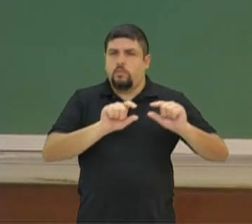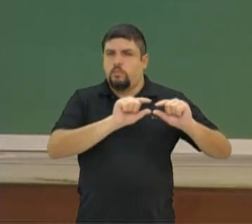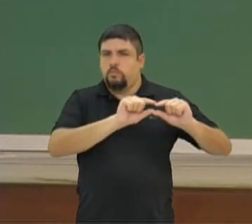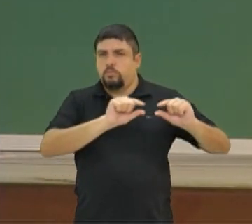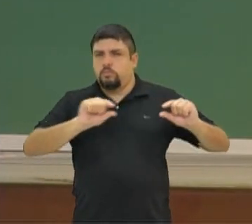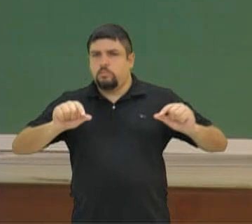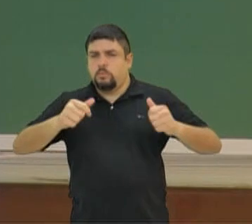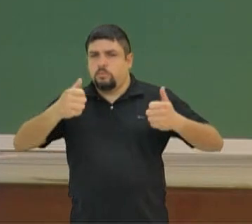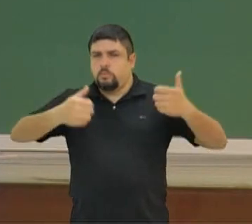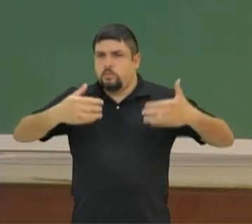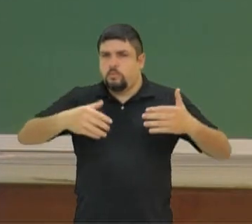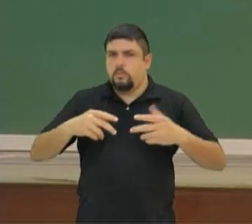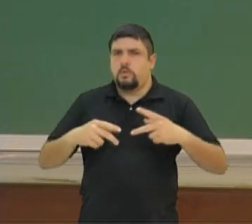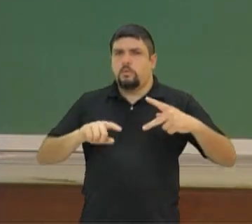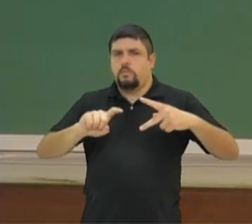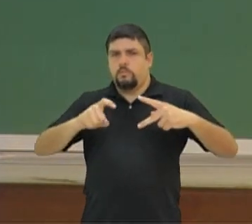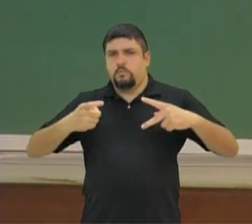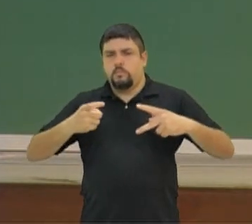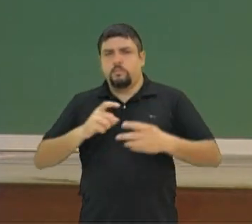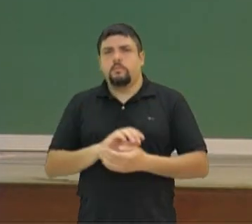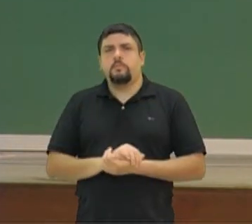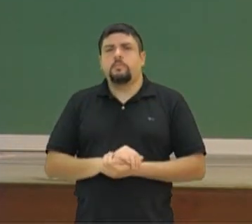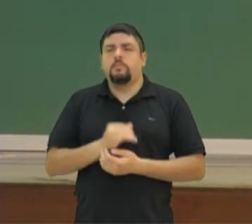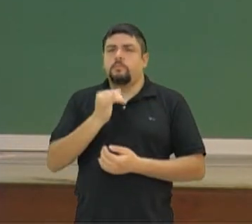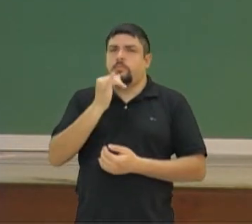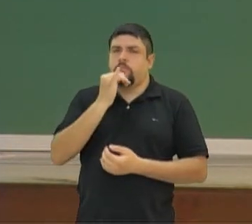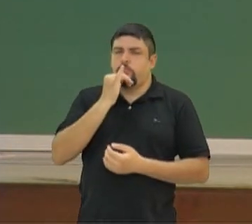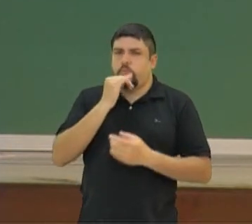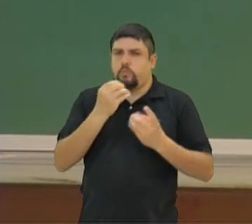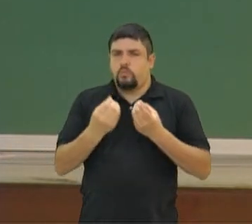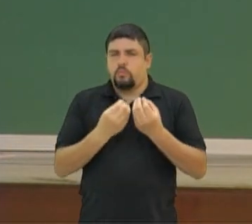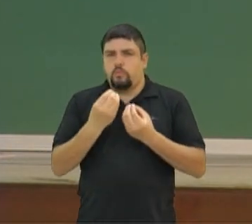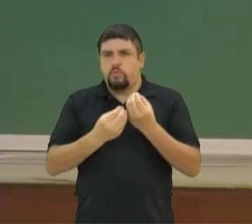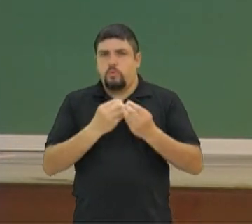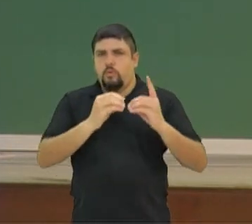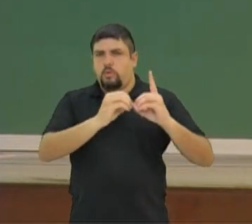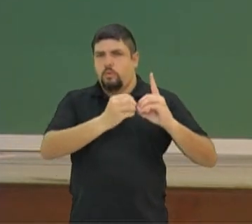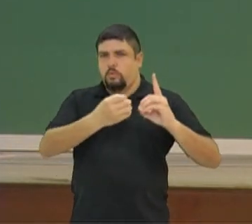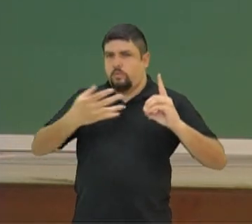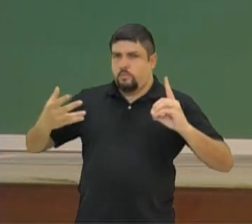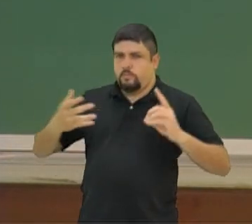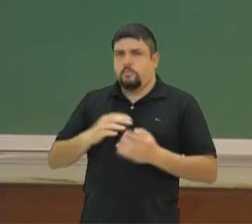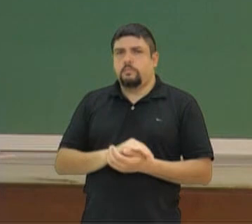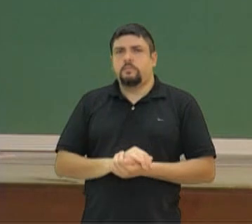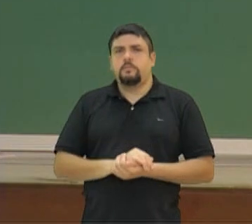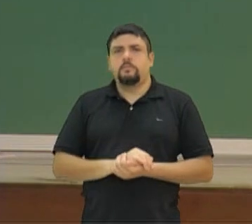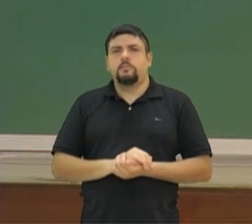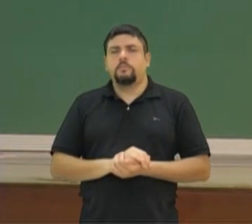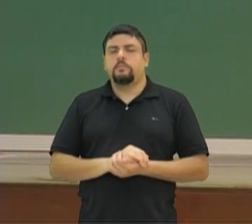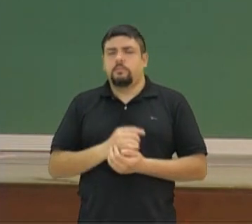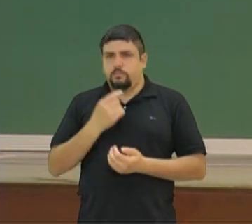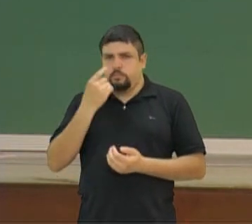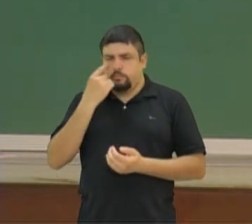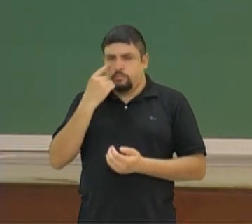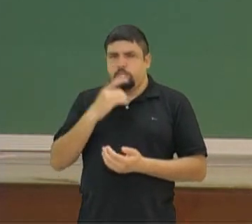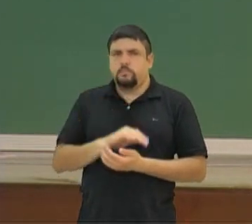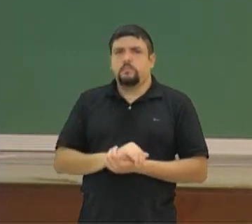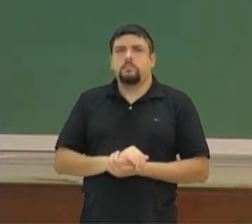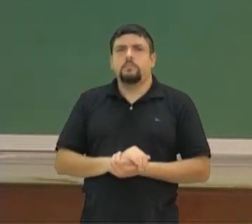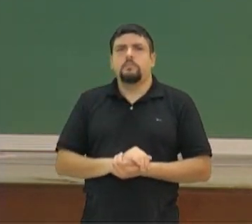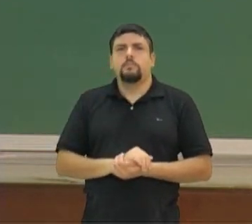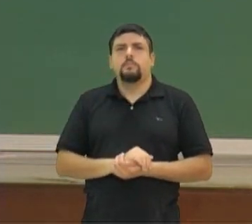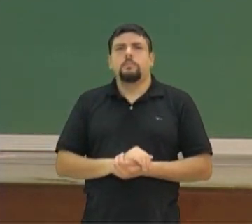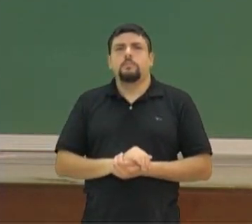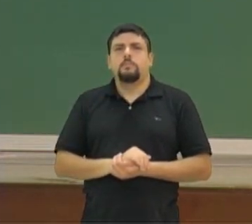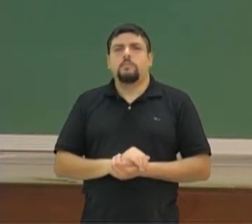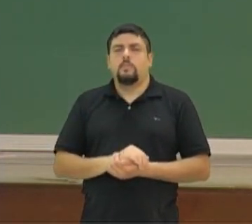polinômio. Vamos aqui a exemplos do teorema da decomposição. Então assim, para você construir, prestem atenção no seguinte. Aqui tem um